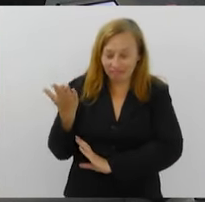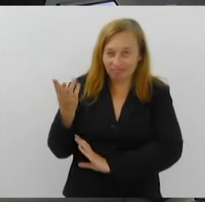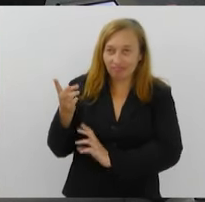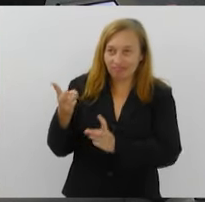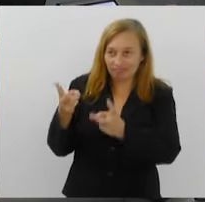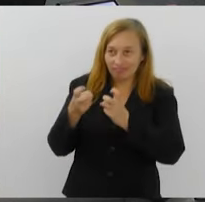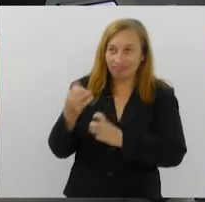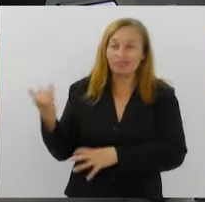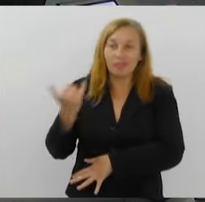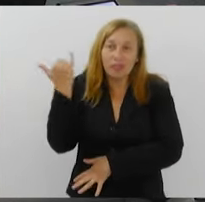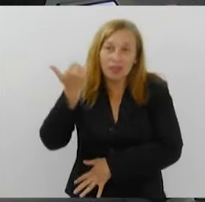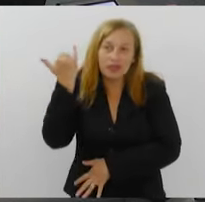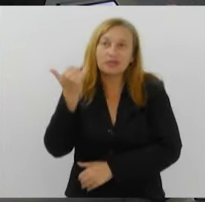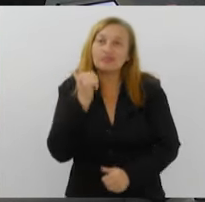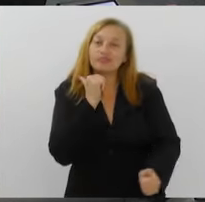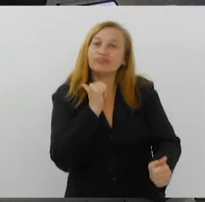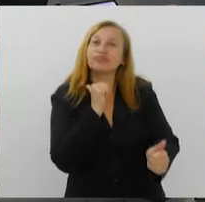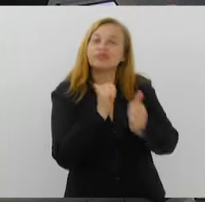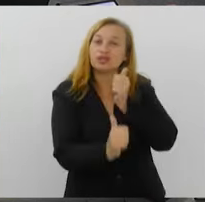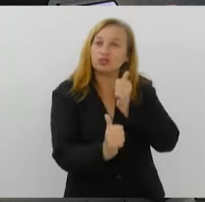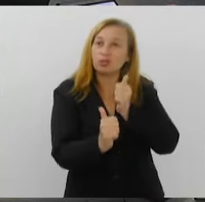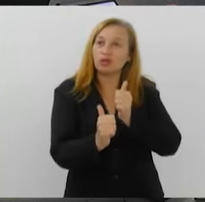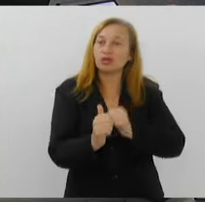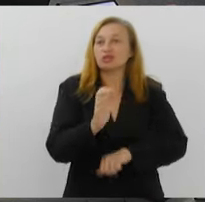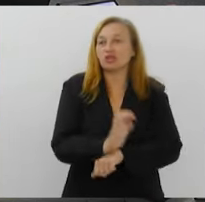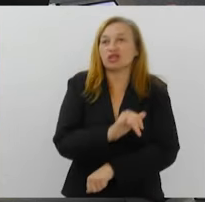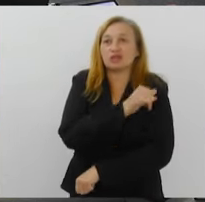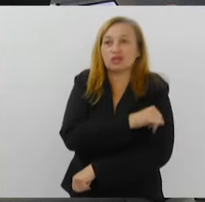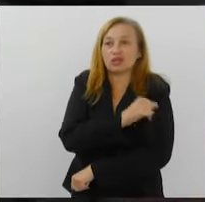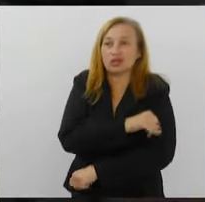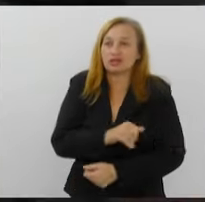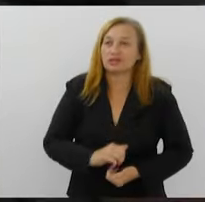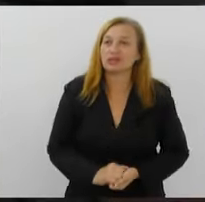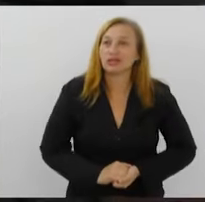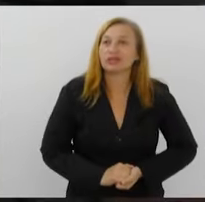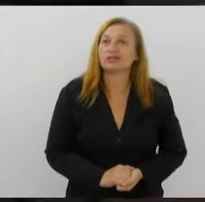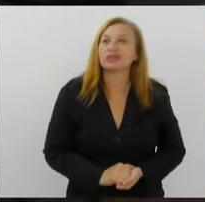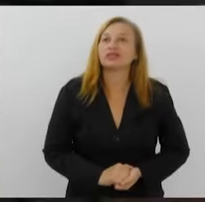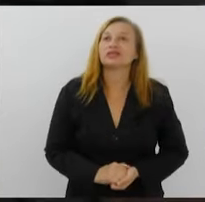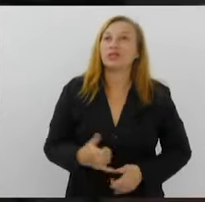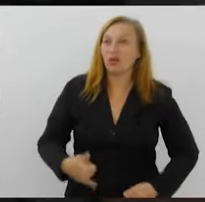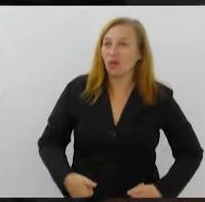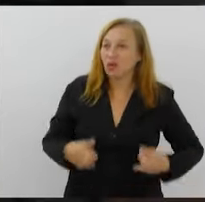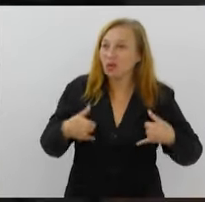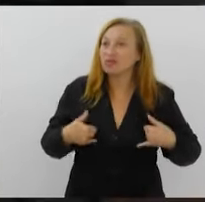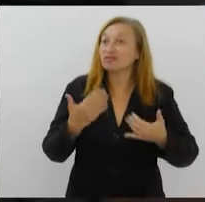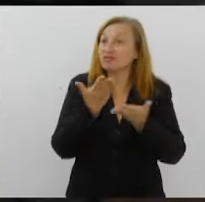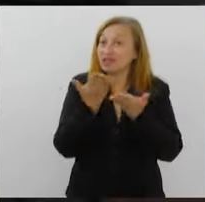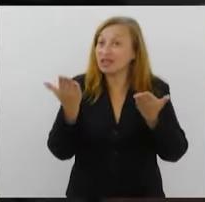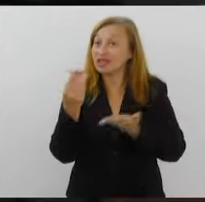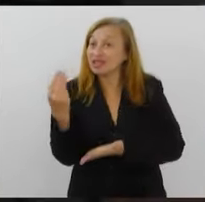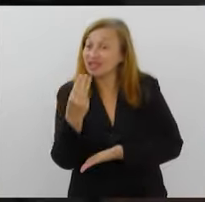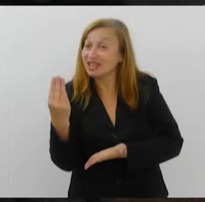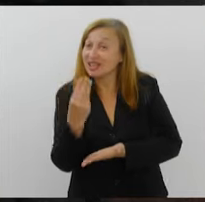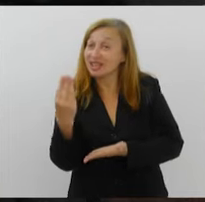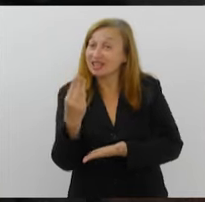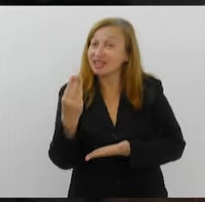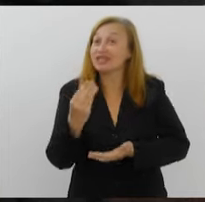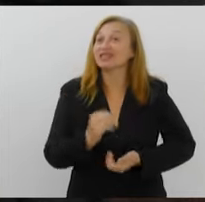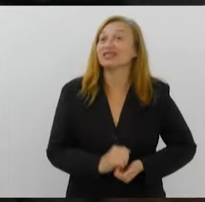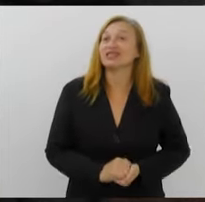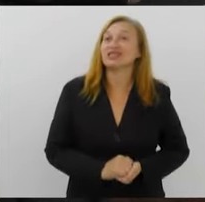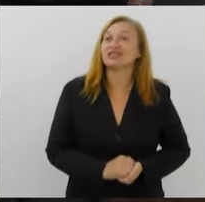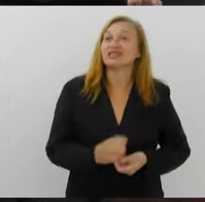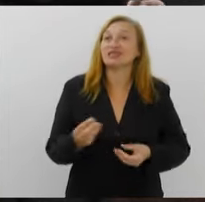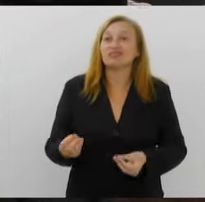perceber a importância do esporte para o estado do Rio de Janeiro. E aí é muito orgulho que vocês três trazem